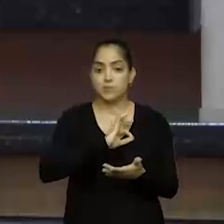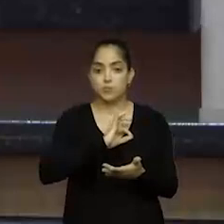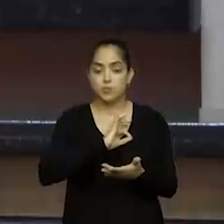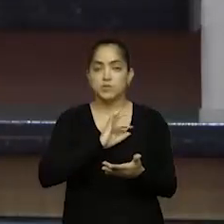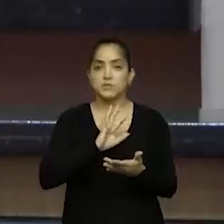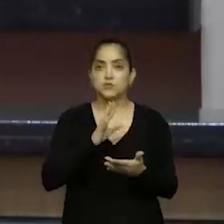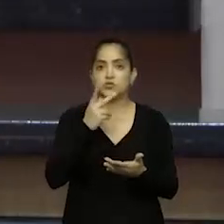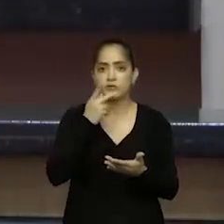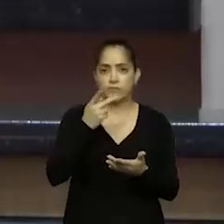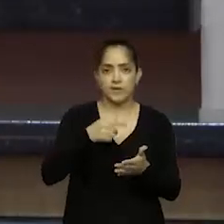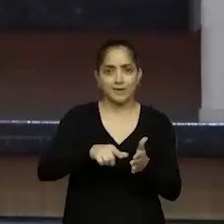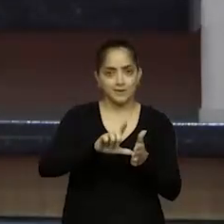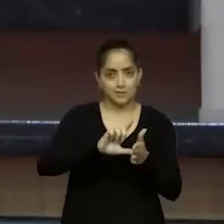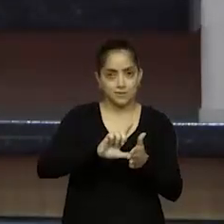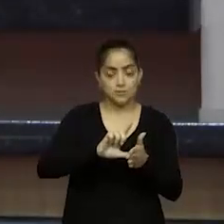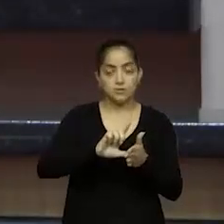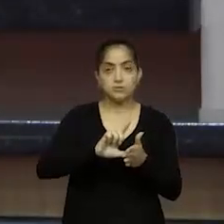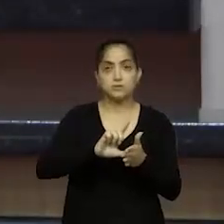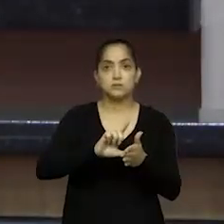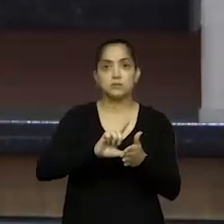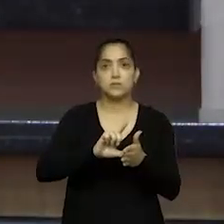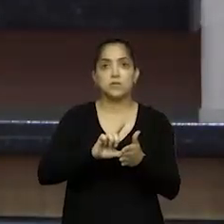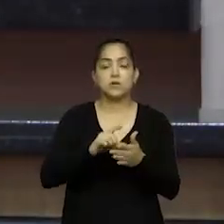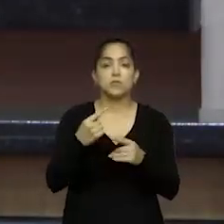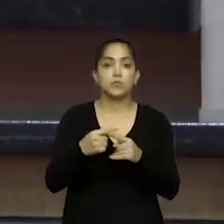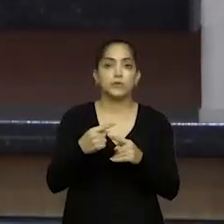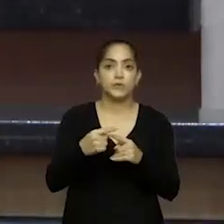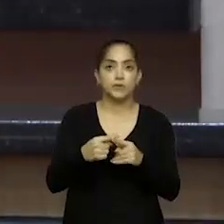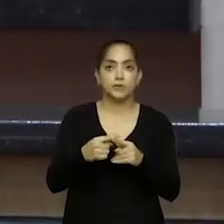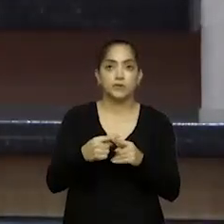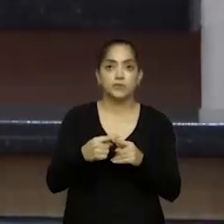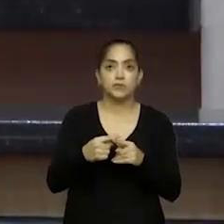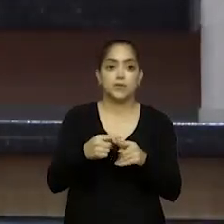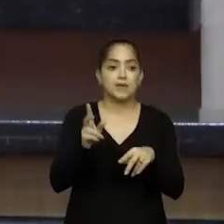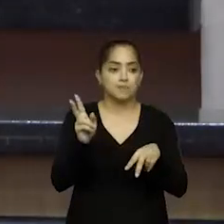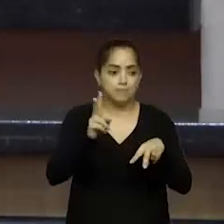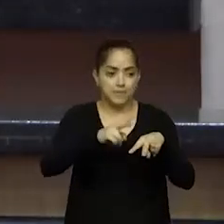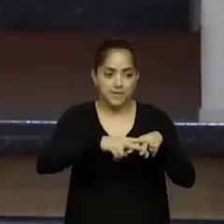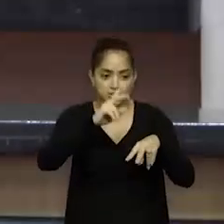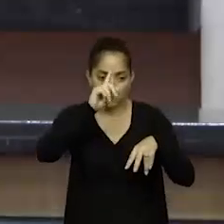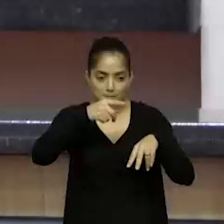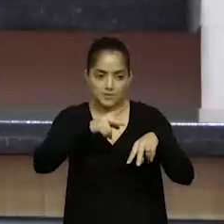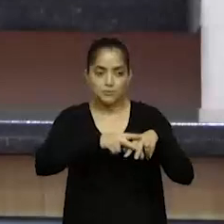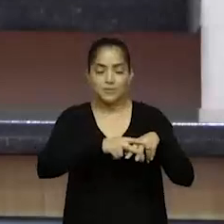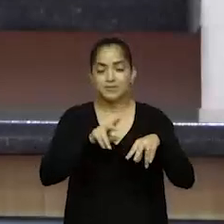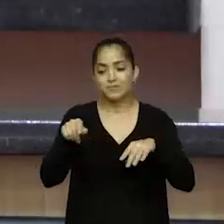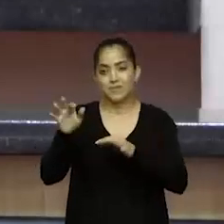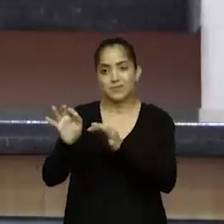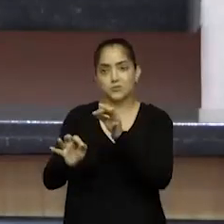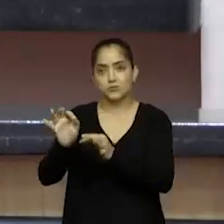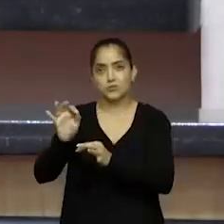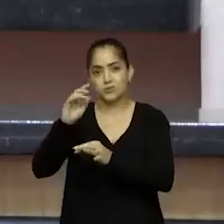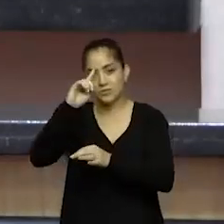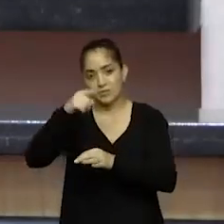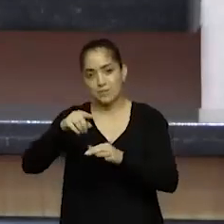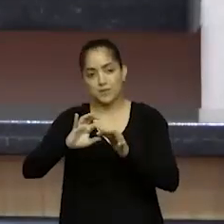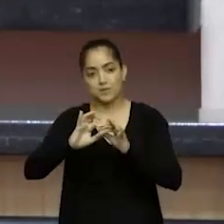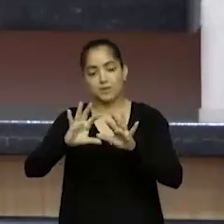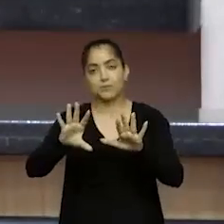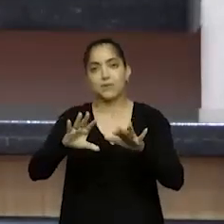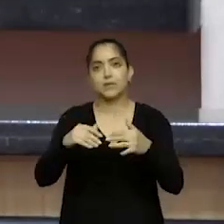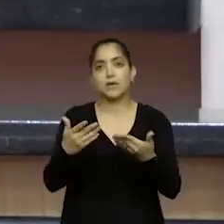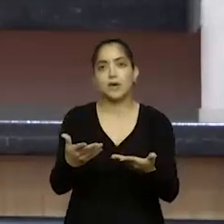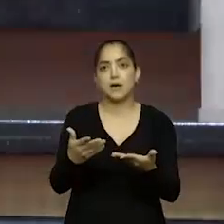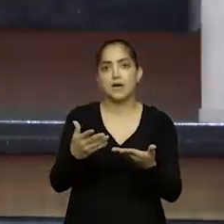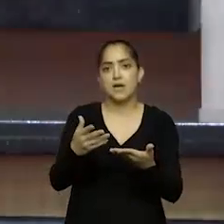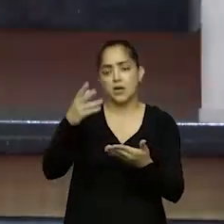falei anteriormente, porque a polícia prende e a justiça solta. Mas eu não vou colocar a culpa